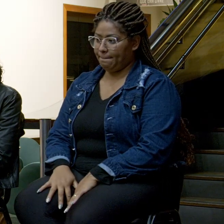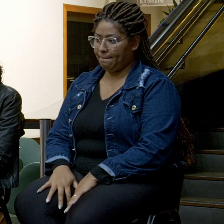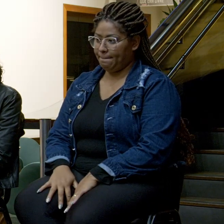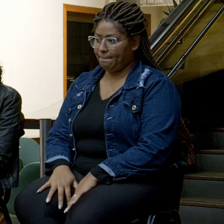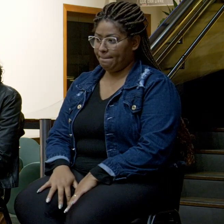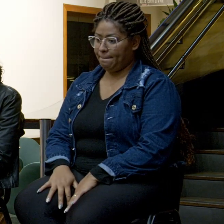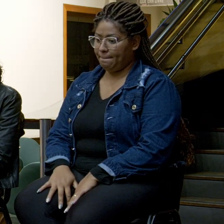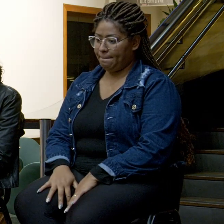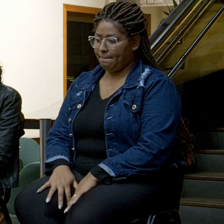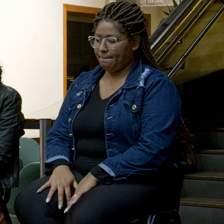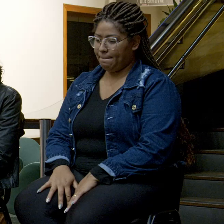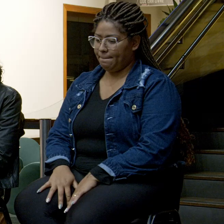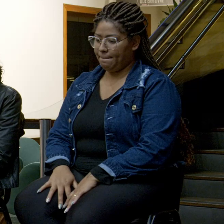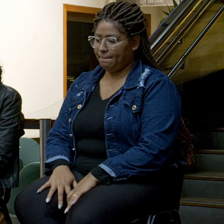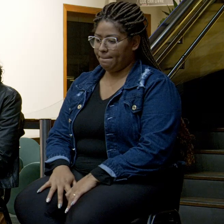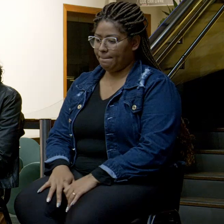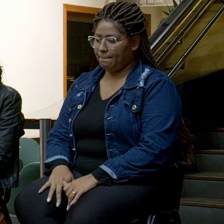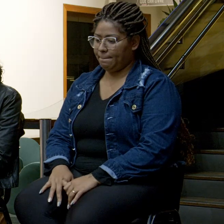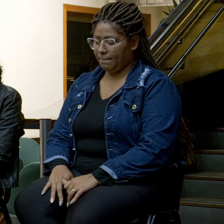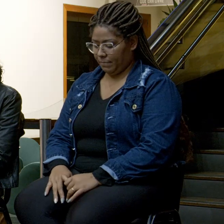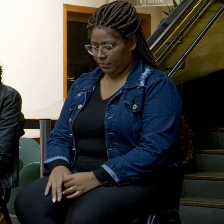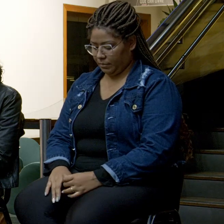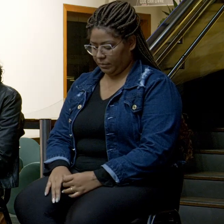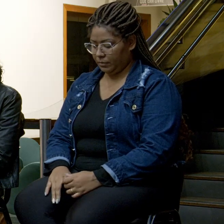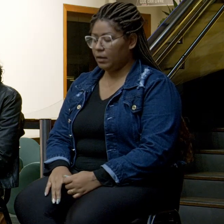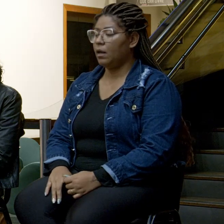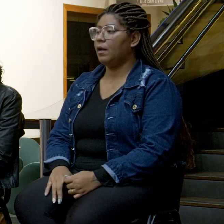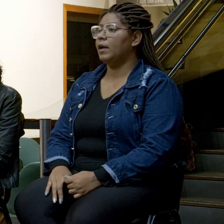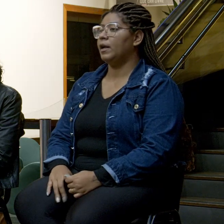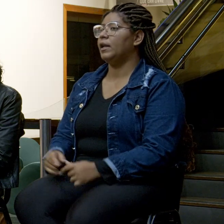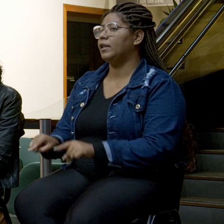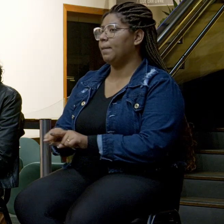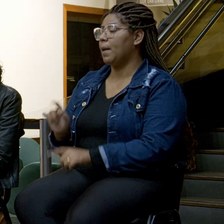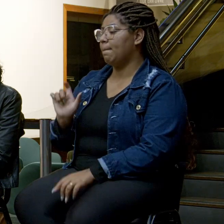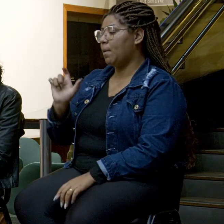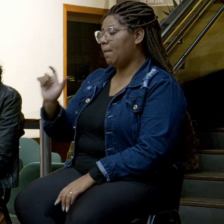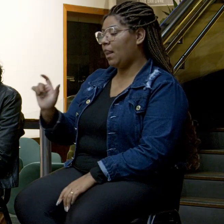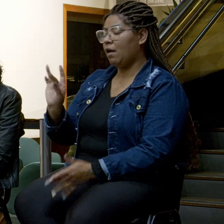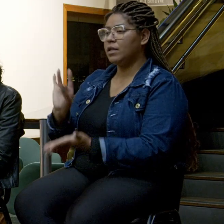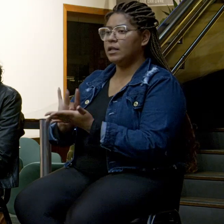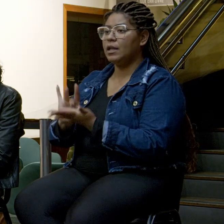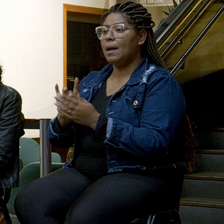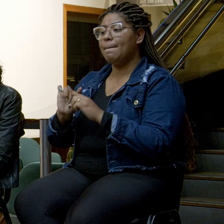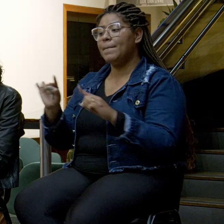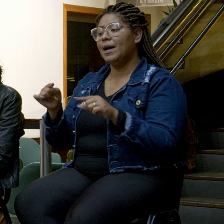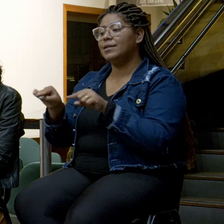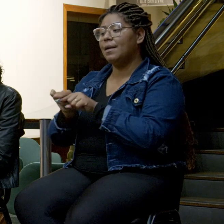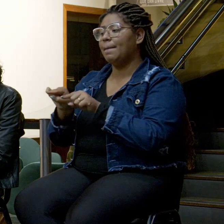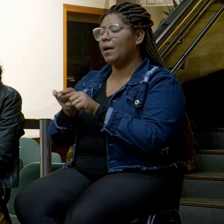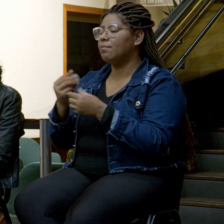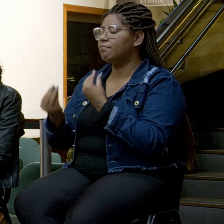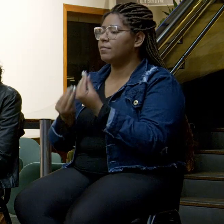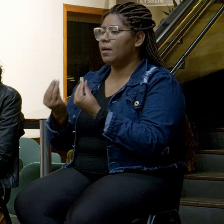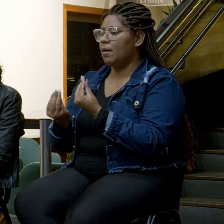esse silenciamento também se dá pela palavra, com certeza, num silêncio, mas também pela matéria